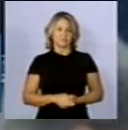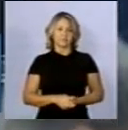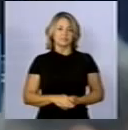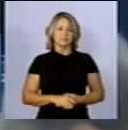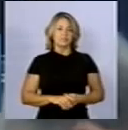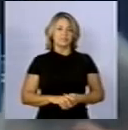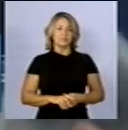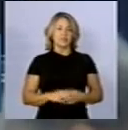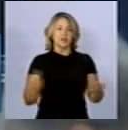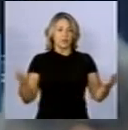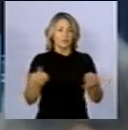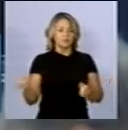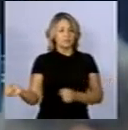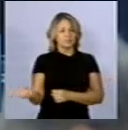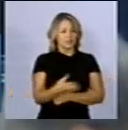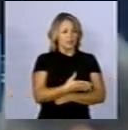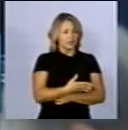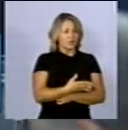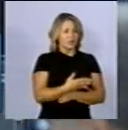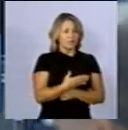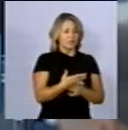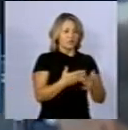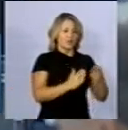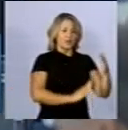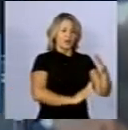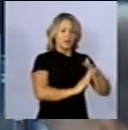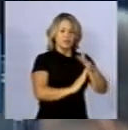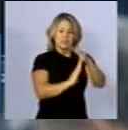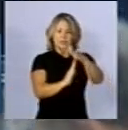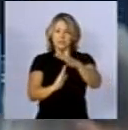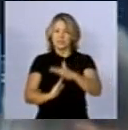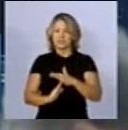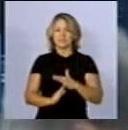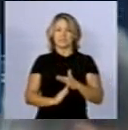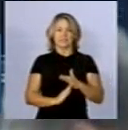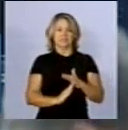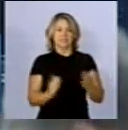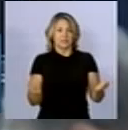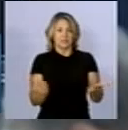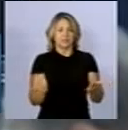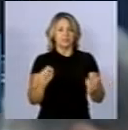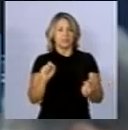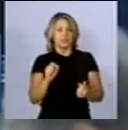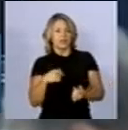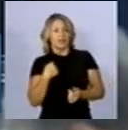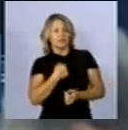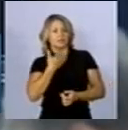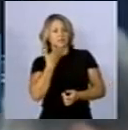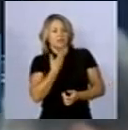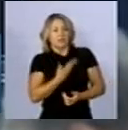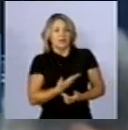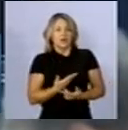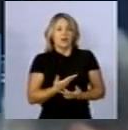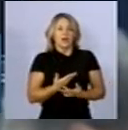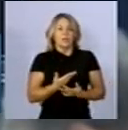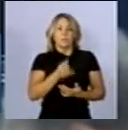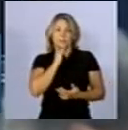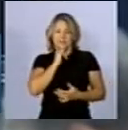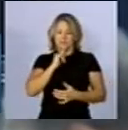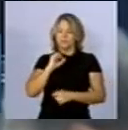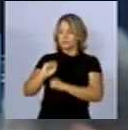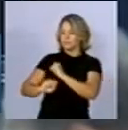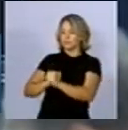Eh, a atualização dos limites do Ecirp é até eh impressiona a gente, né? Em 2010,